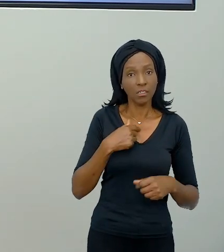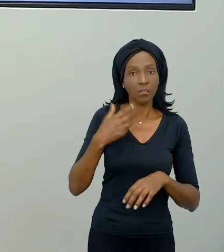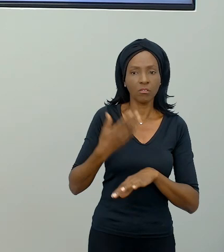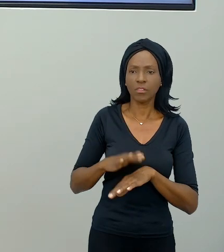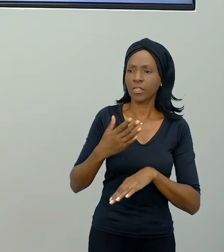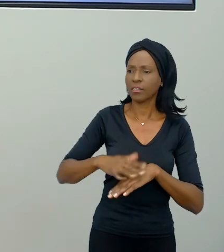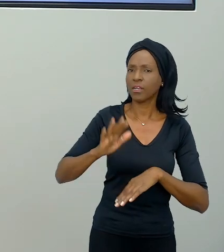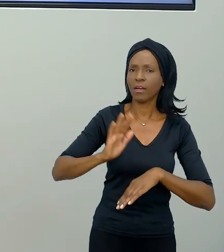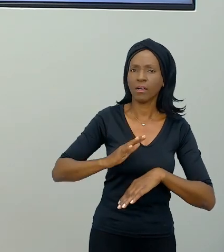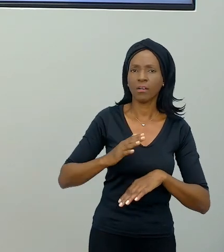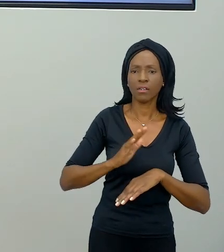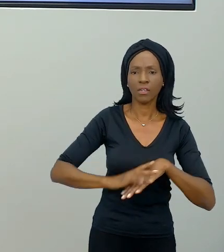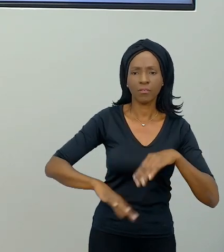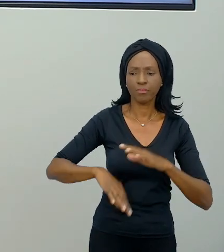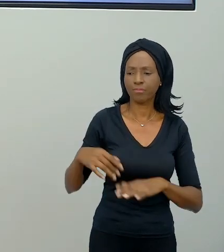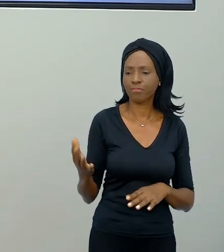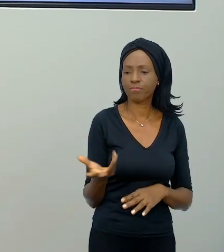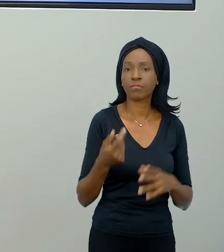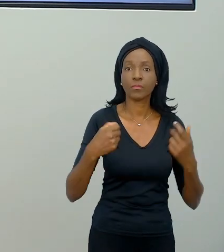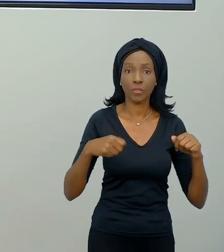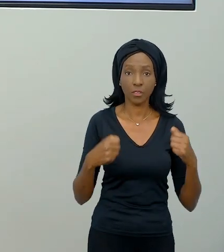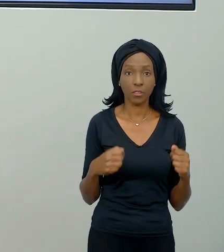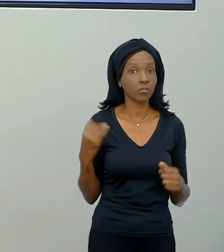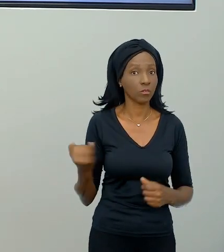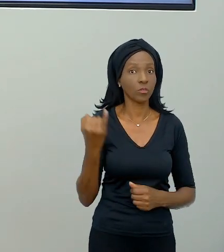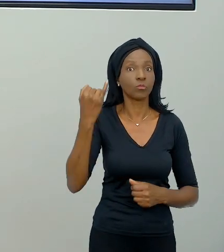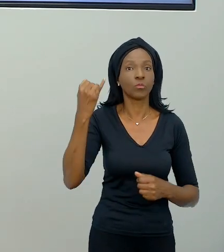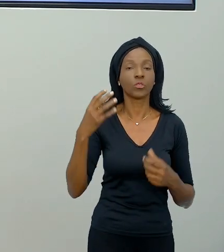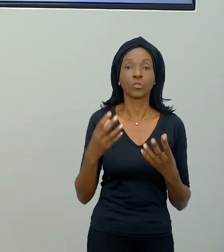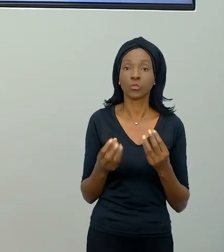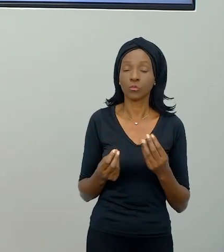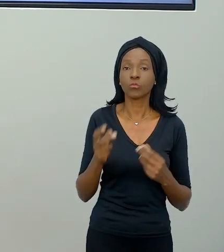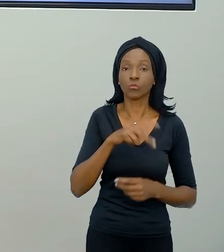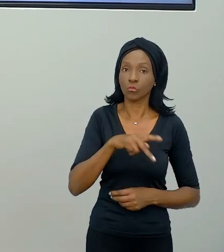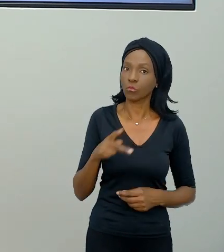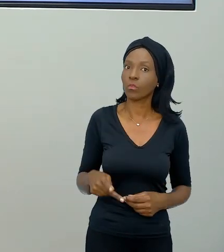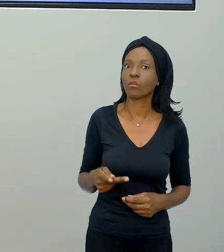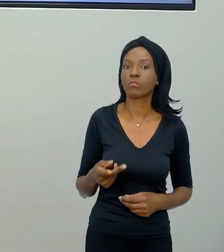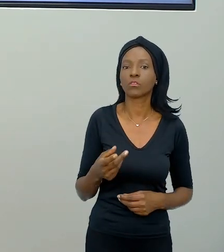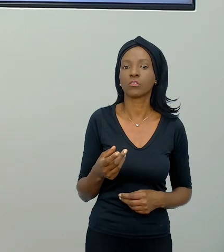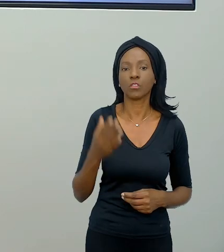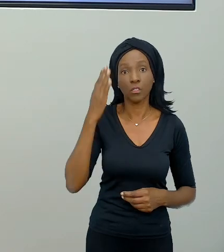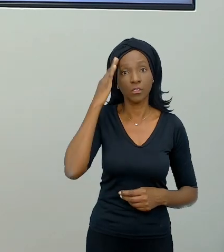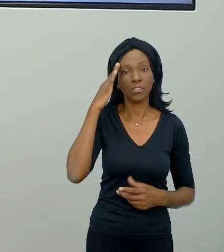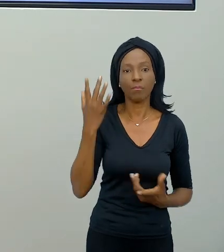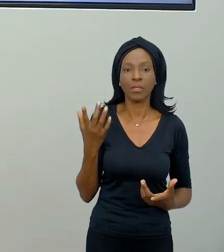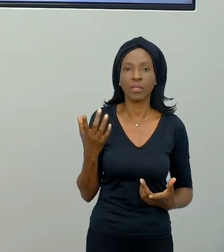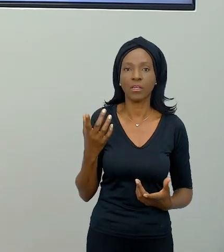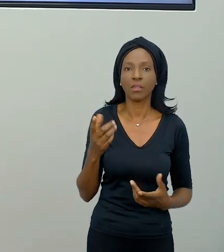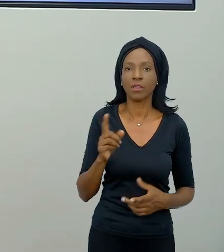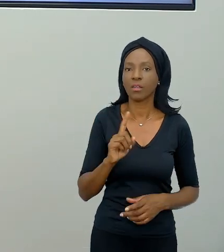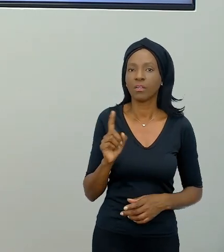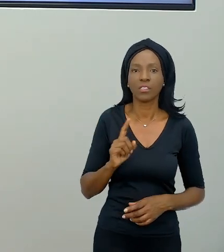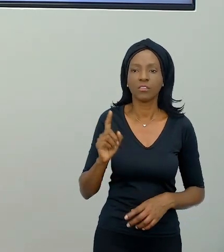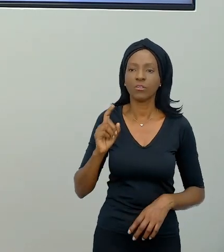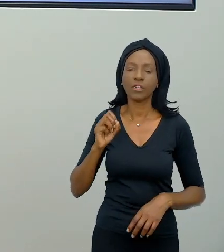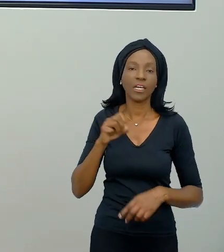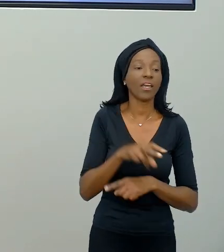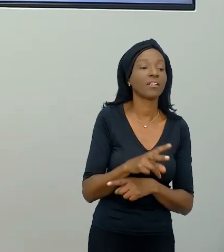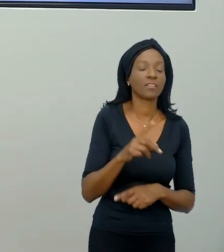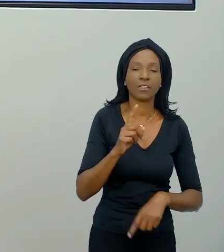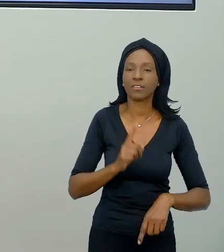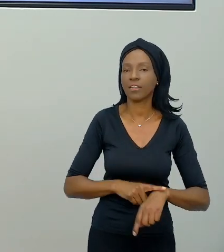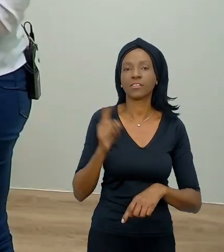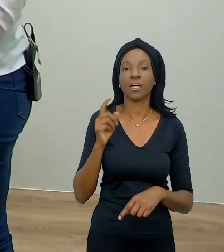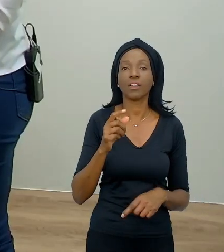Então, esse é um aspecto bem importante. Então, veja, o professor não entra na sala, vamos fazer um Word Café aqui, do nada.